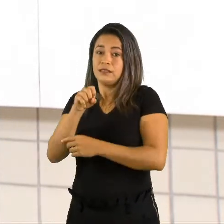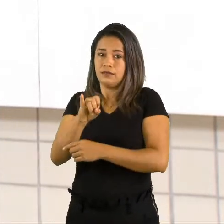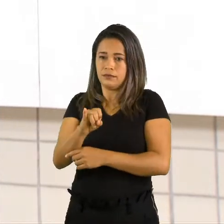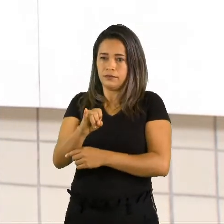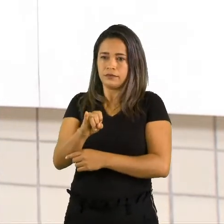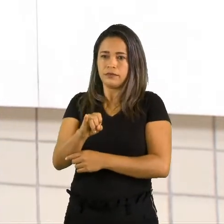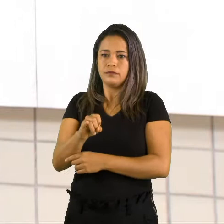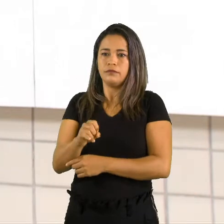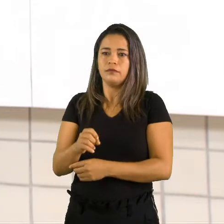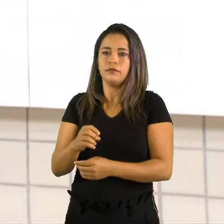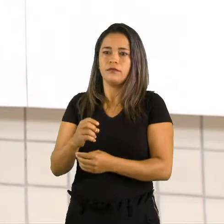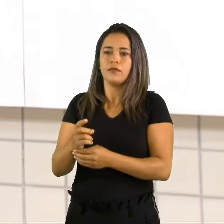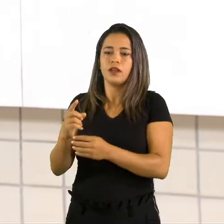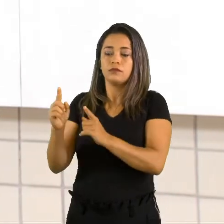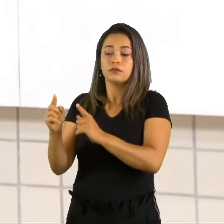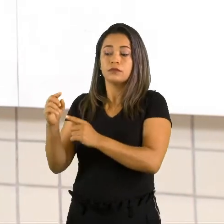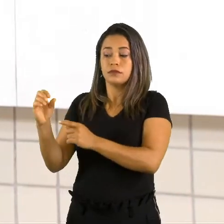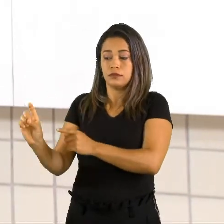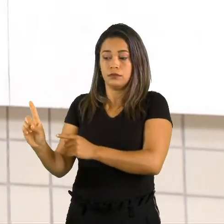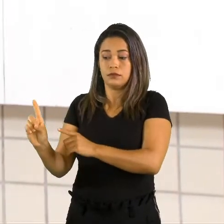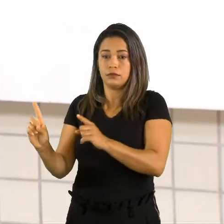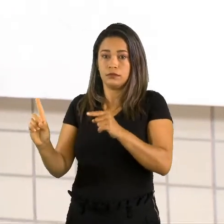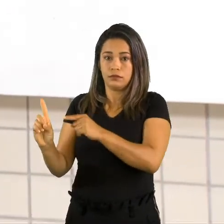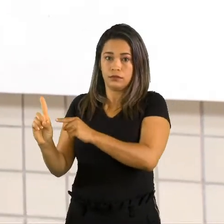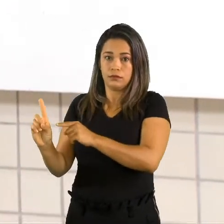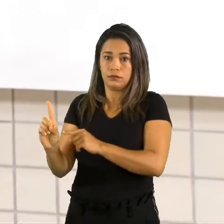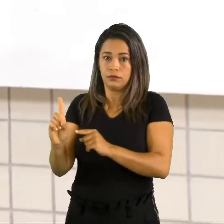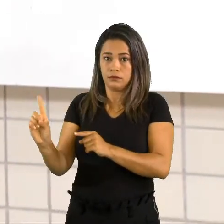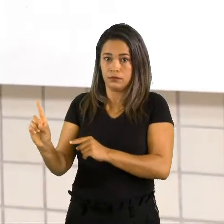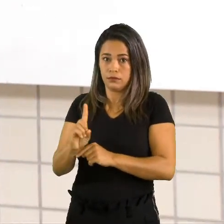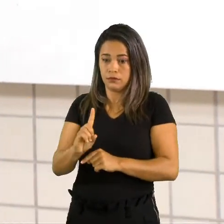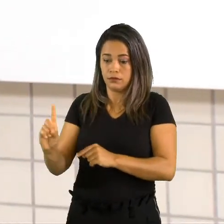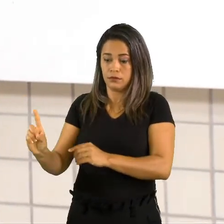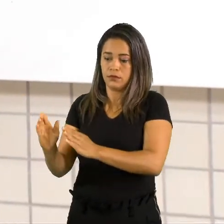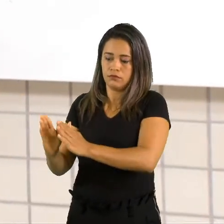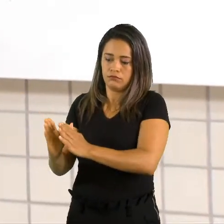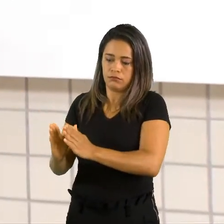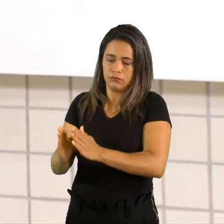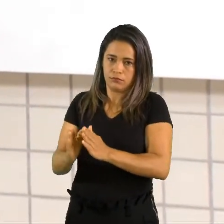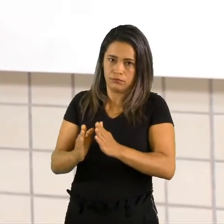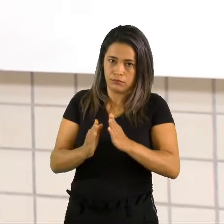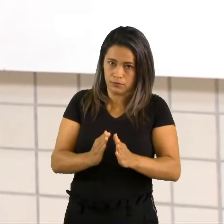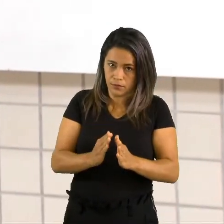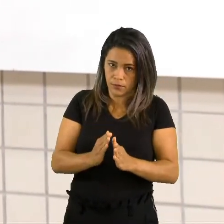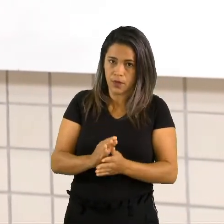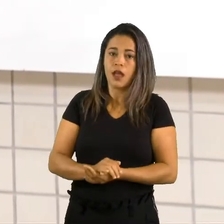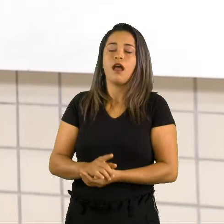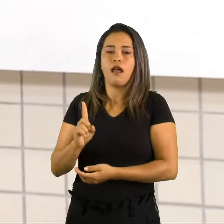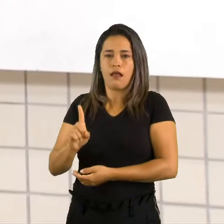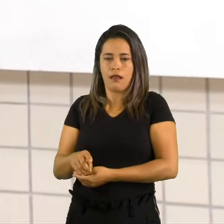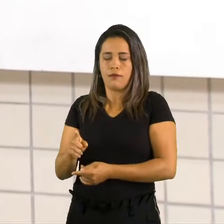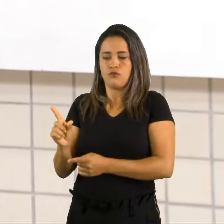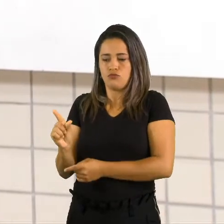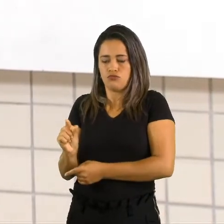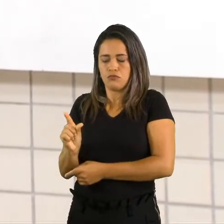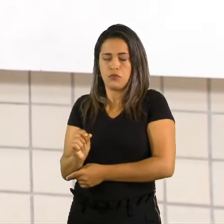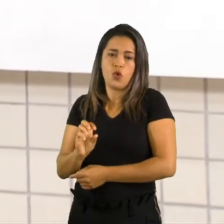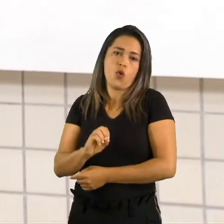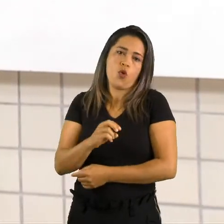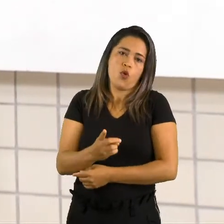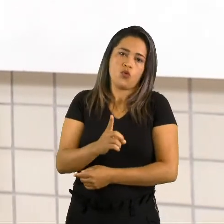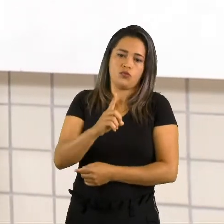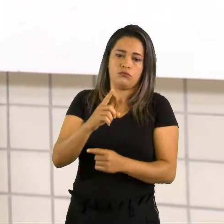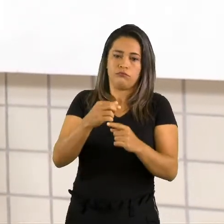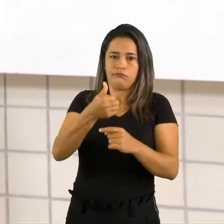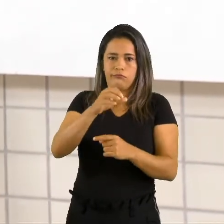vezes menor, 10 vezes menor, um número para o outro, ele sempre vai ser ou 10 vezes maior ou 10 vezes